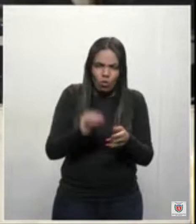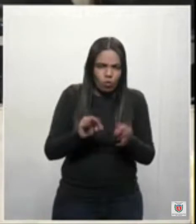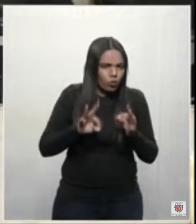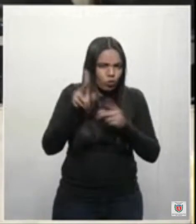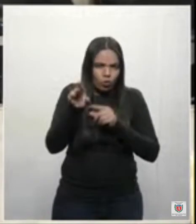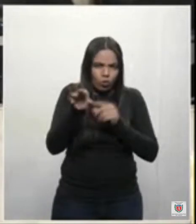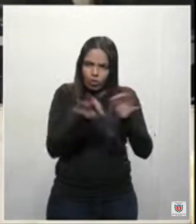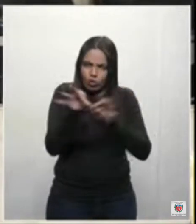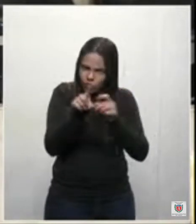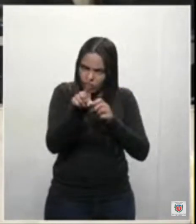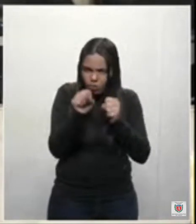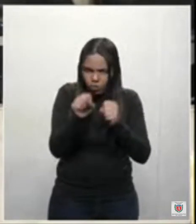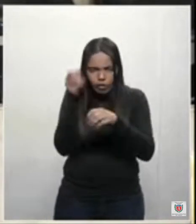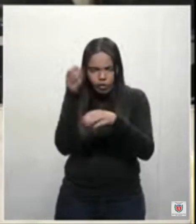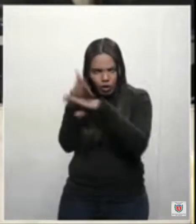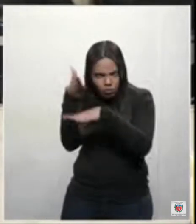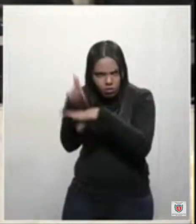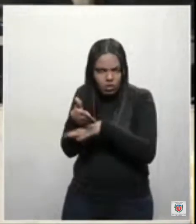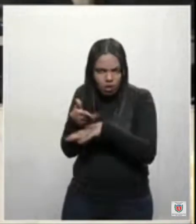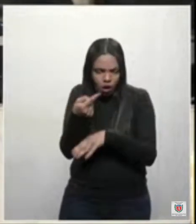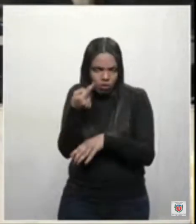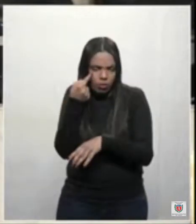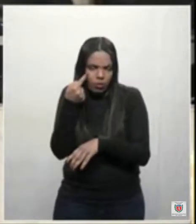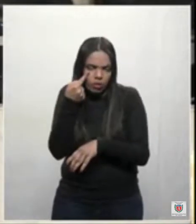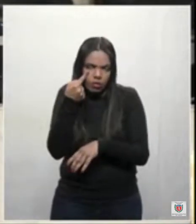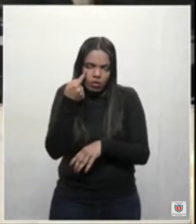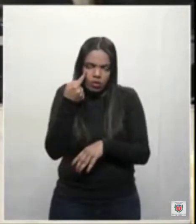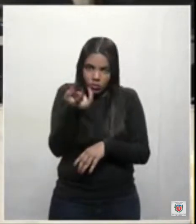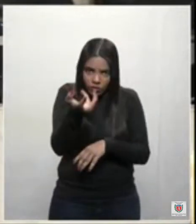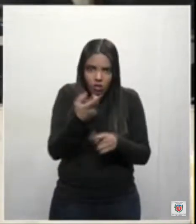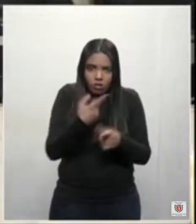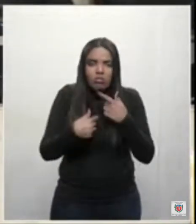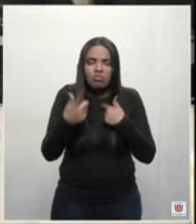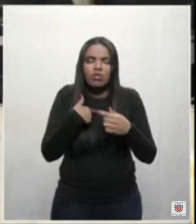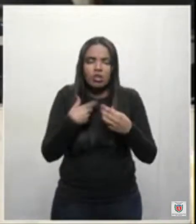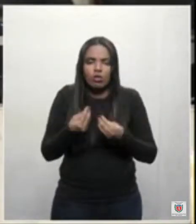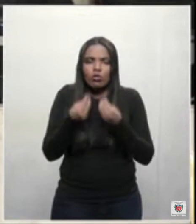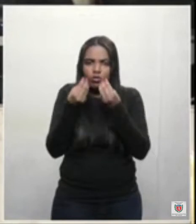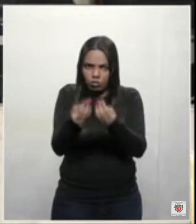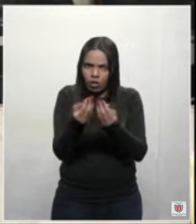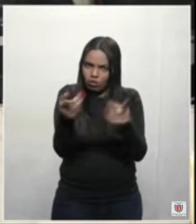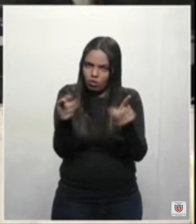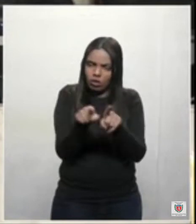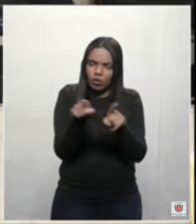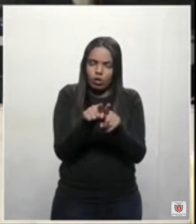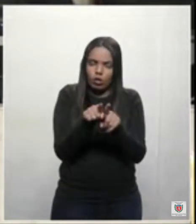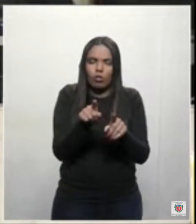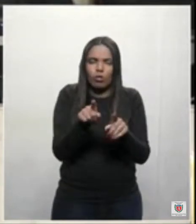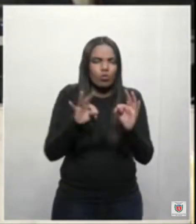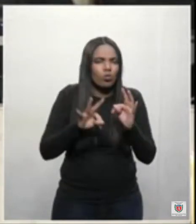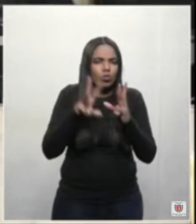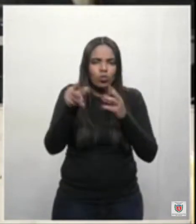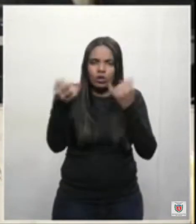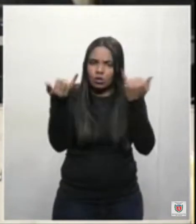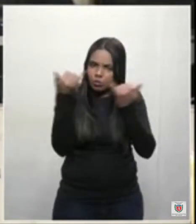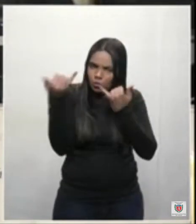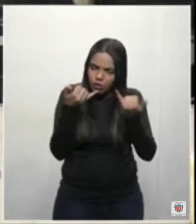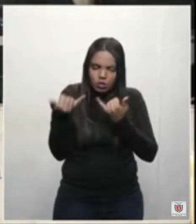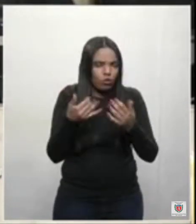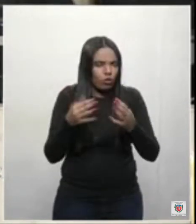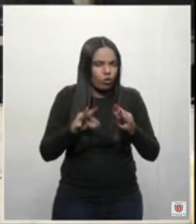formatados. Vossa Excelência pode até... Se desejar, eu passo agora mesmo o link com todas as informações,